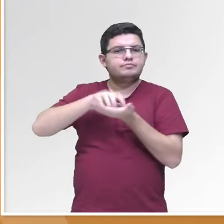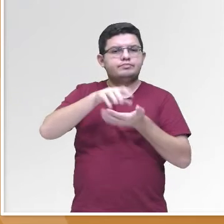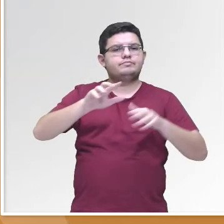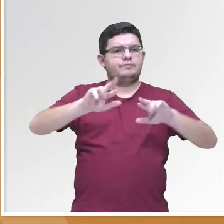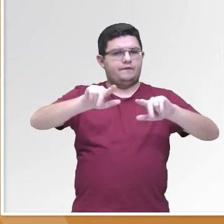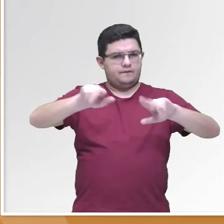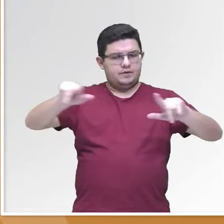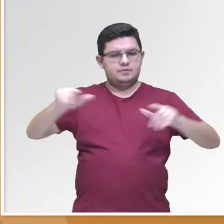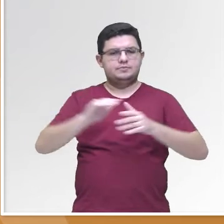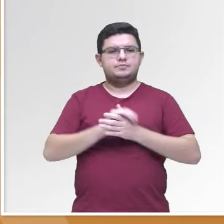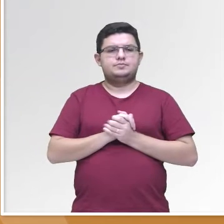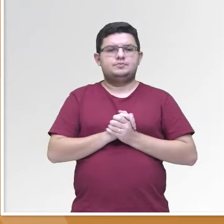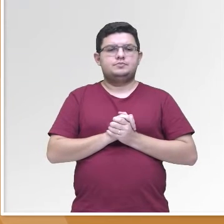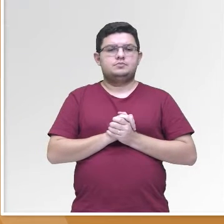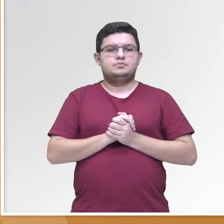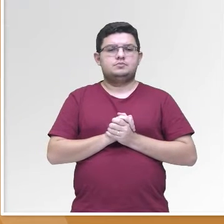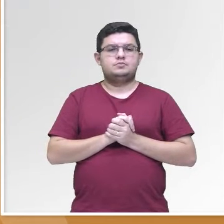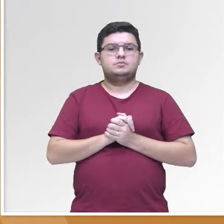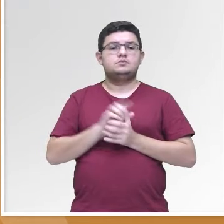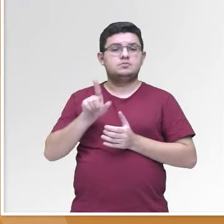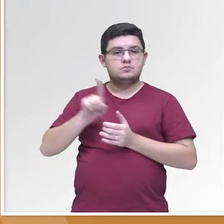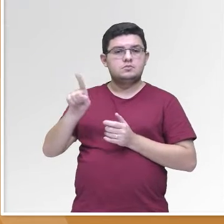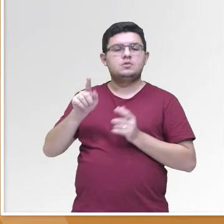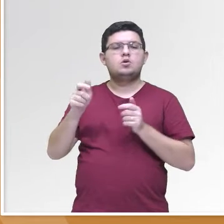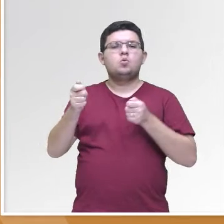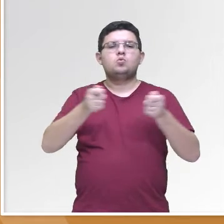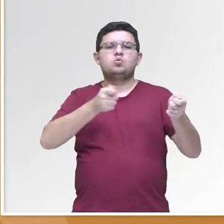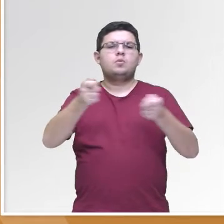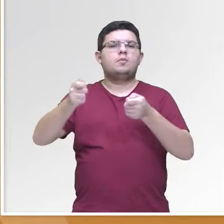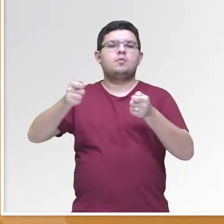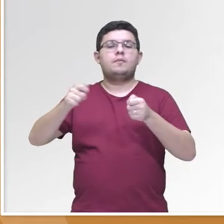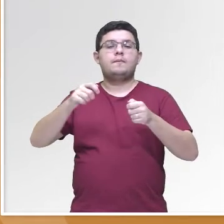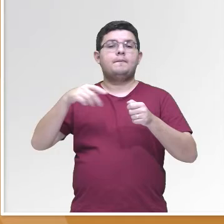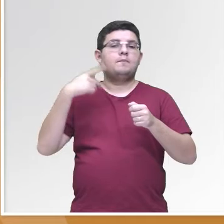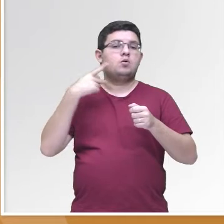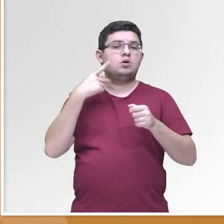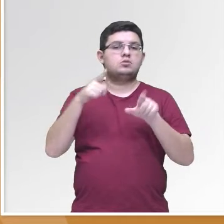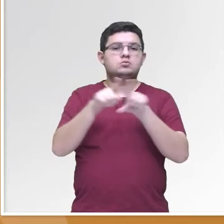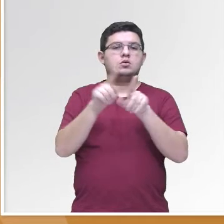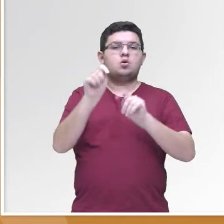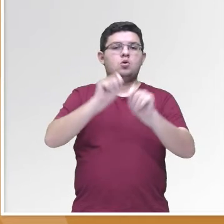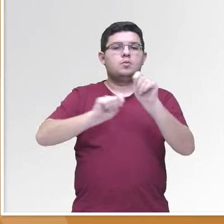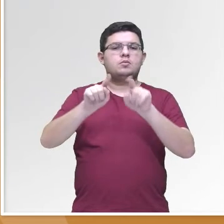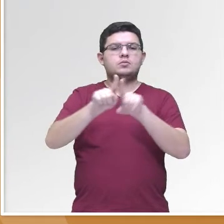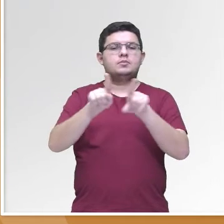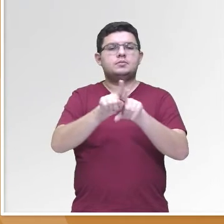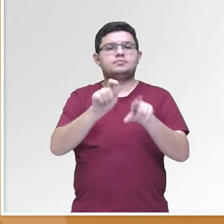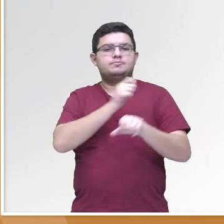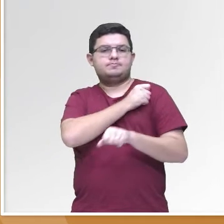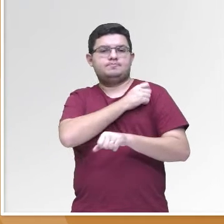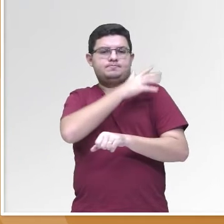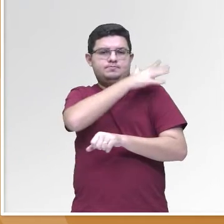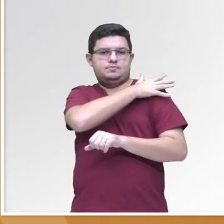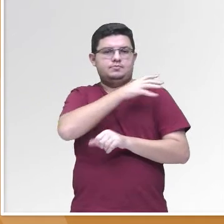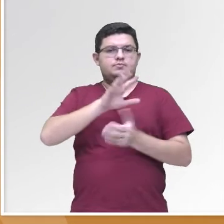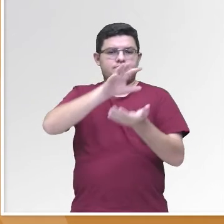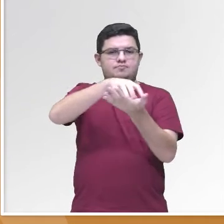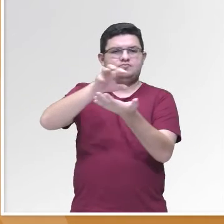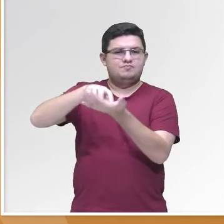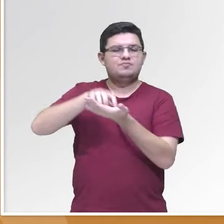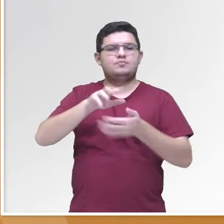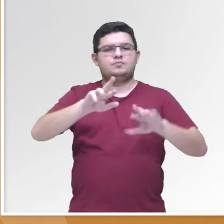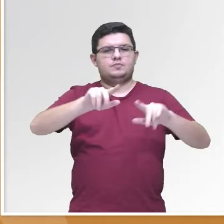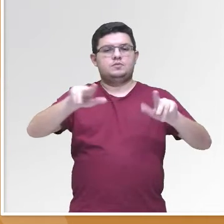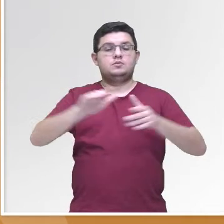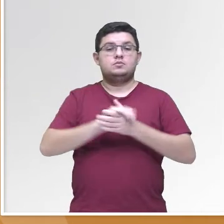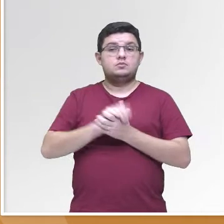de exploração, exercendo domínio político, econômico e militar sobre as colônias. As metrópoles estabeleceram